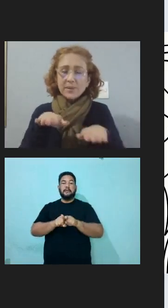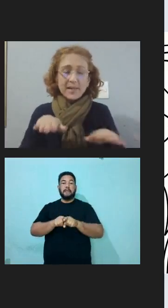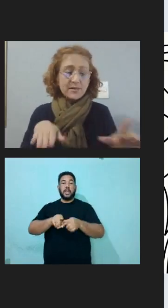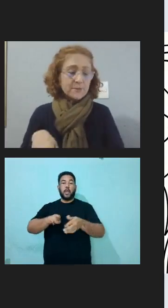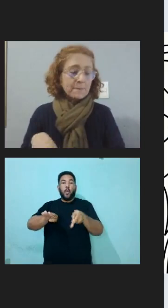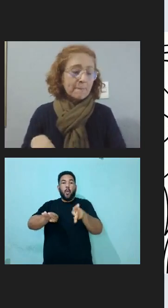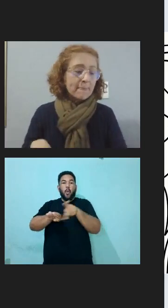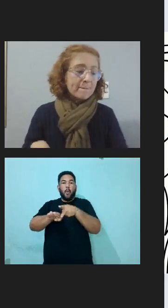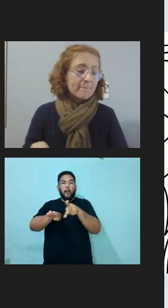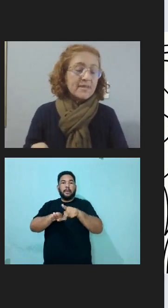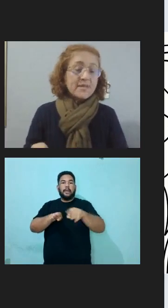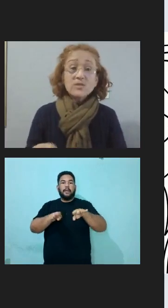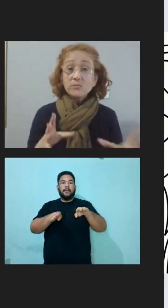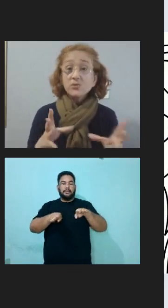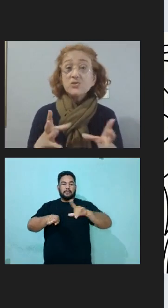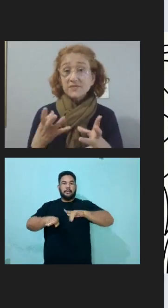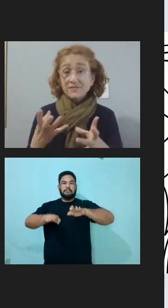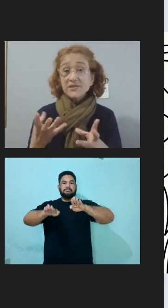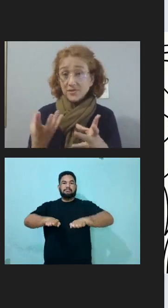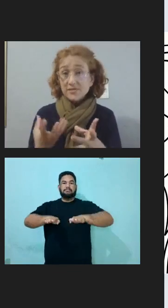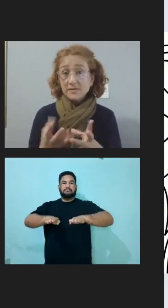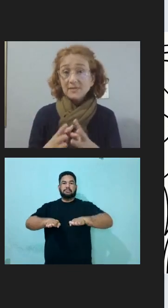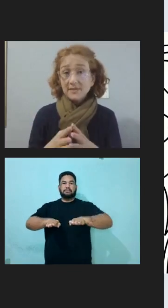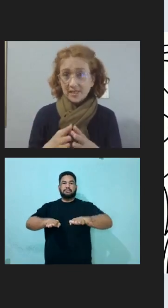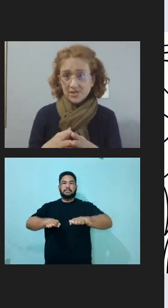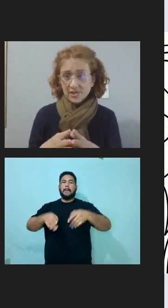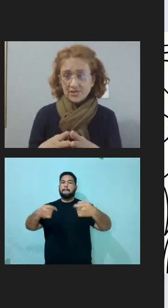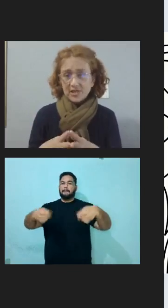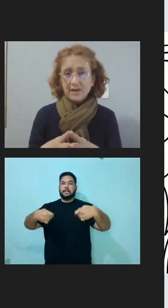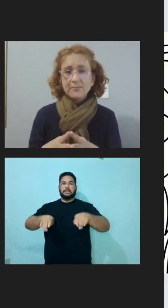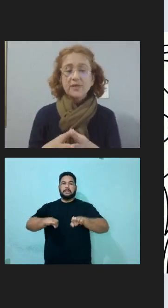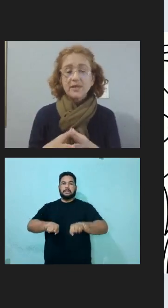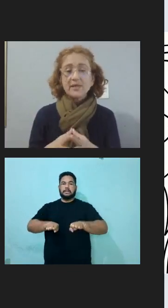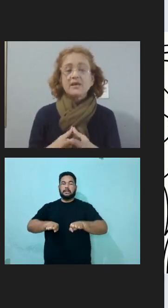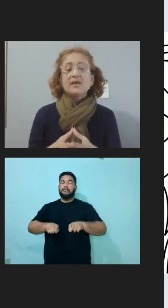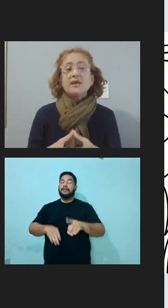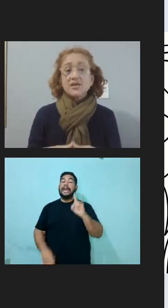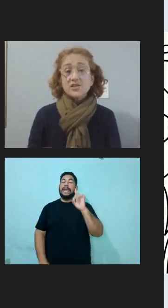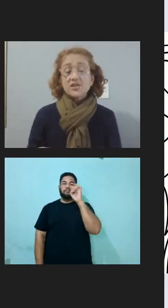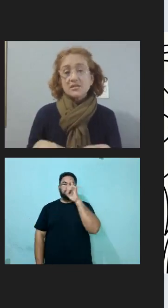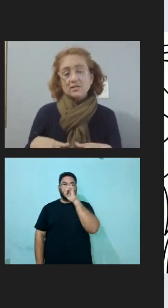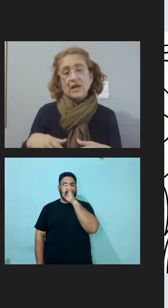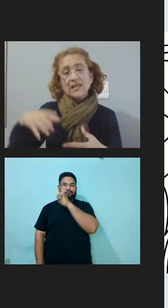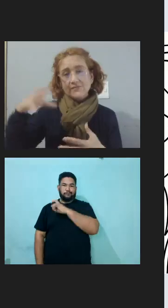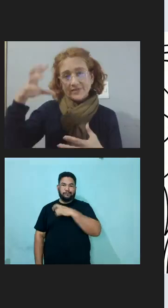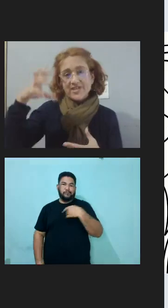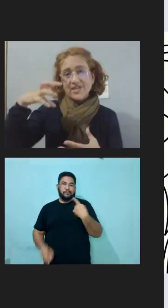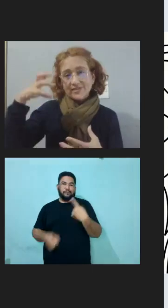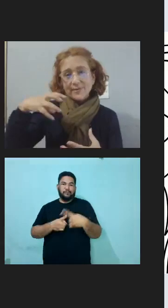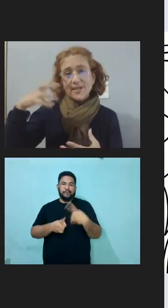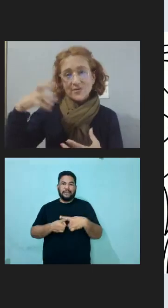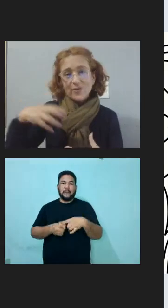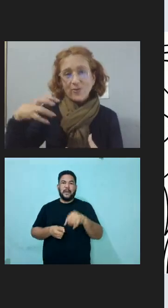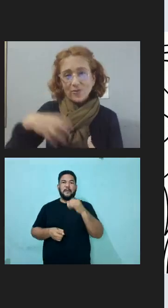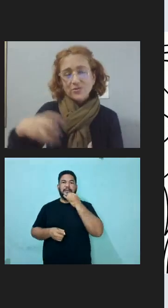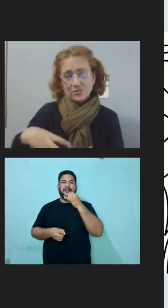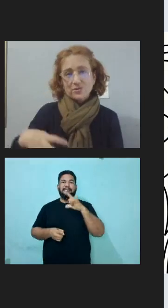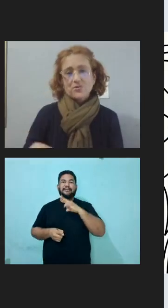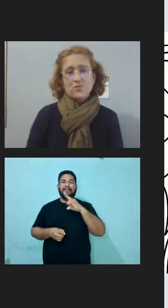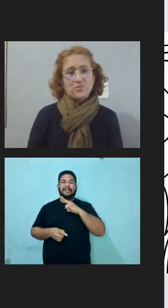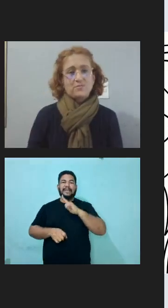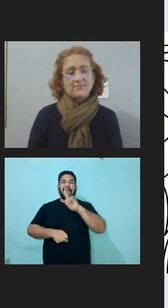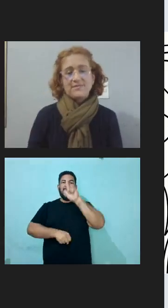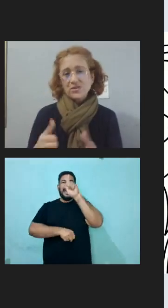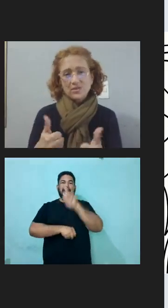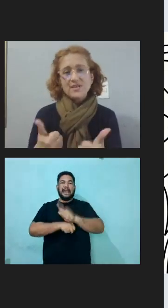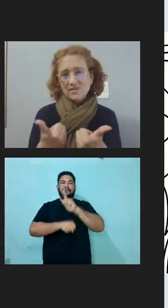dos pés. Isso é muito difícil de se manter, gente, tá? Porque a gravidade ela trabalha contra o nosso